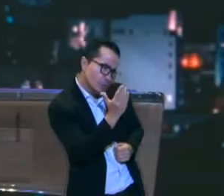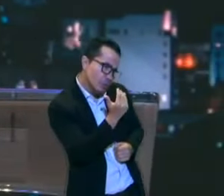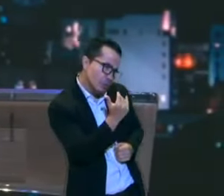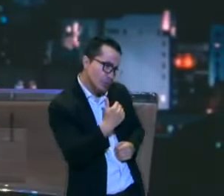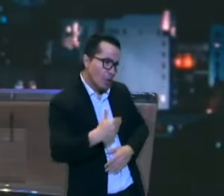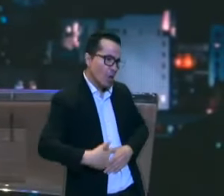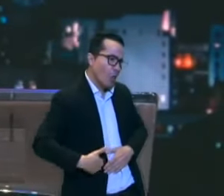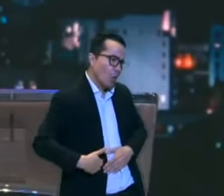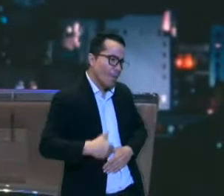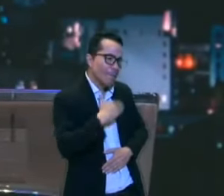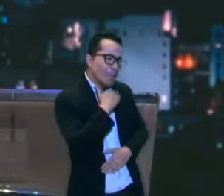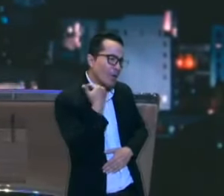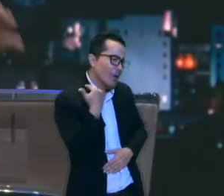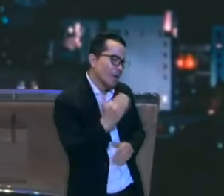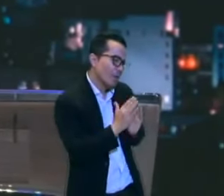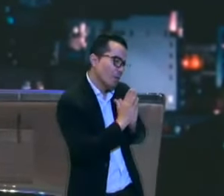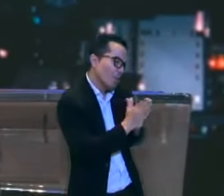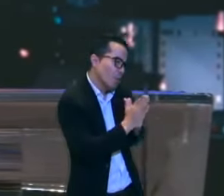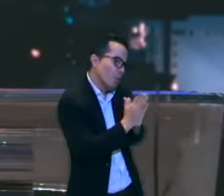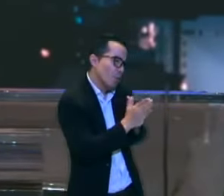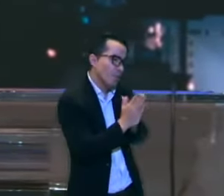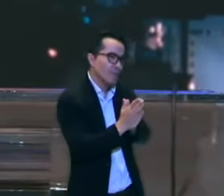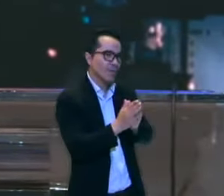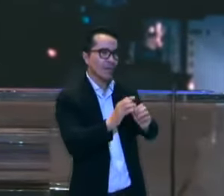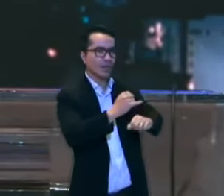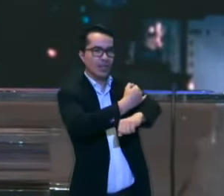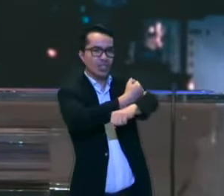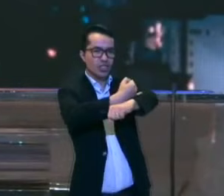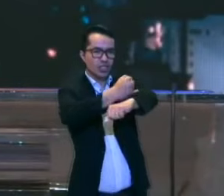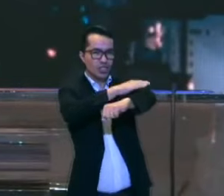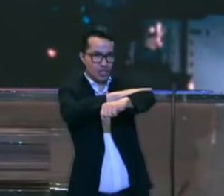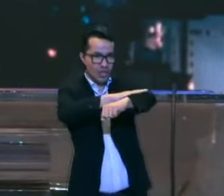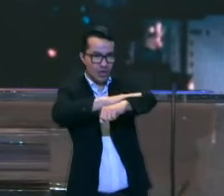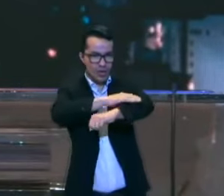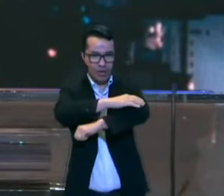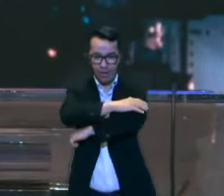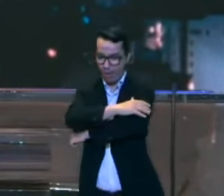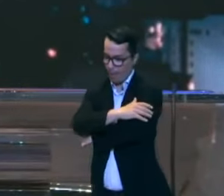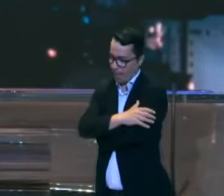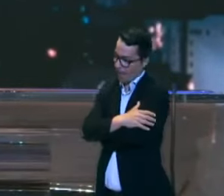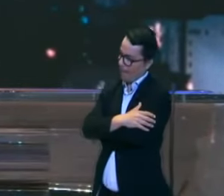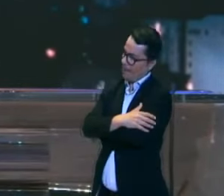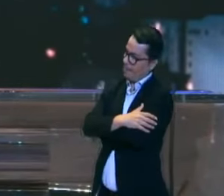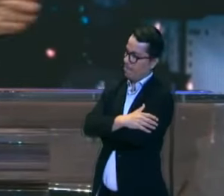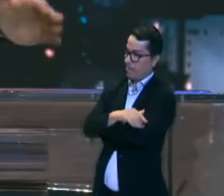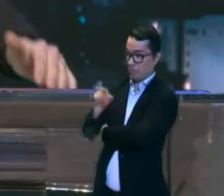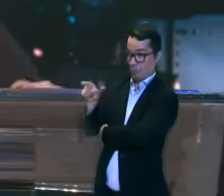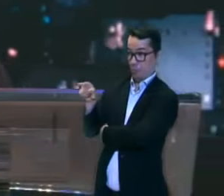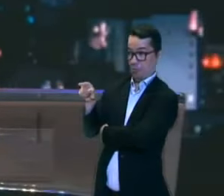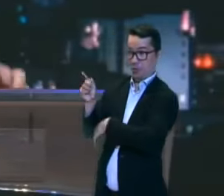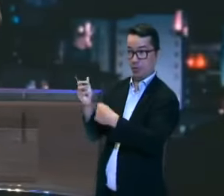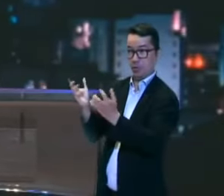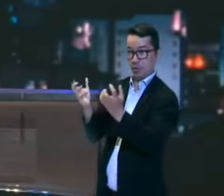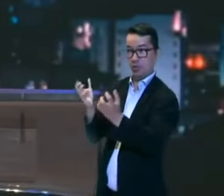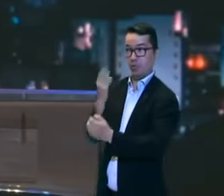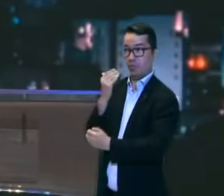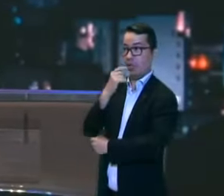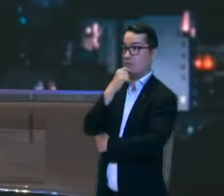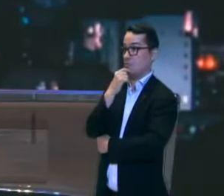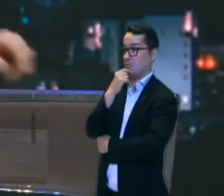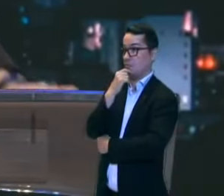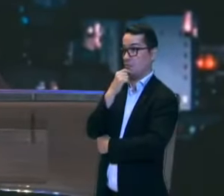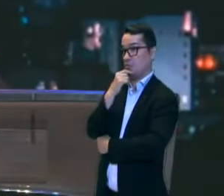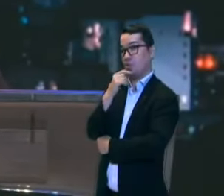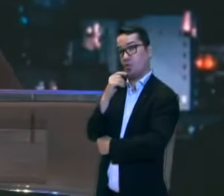eu vou morrer. Jacó nem disfarça. Ele já fala: olha, se você quer comer, vai custar o